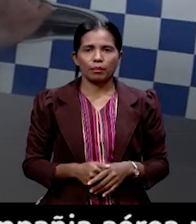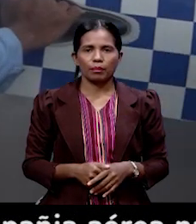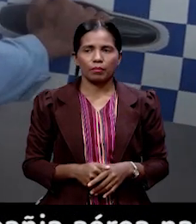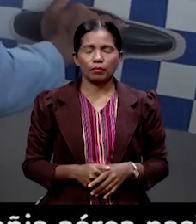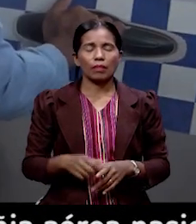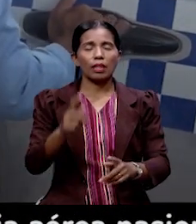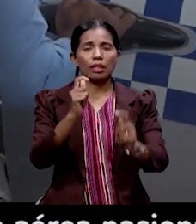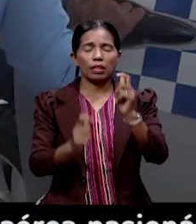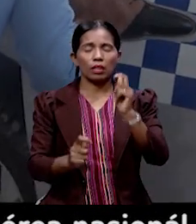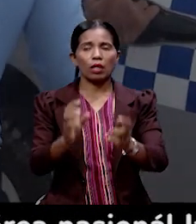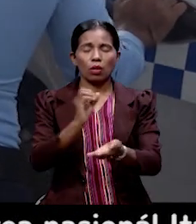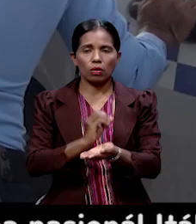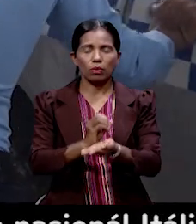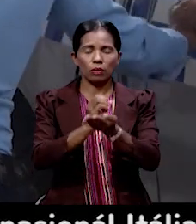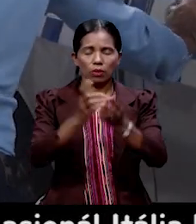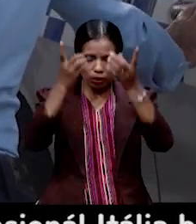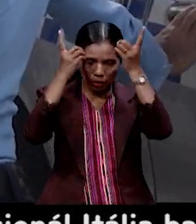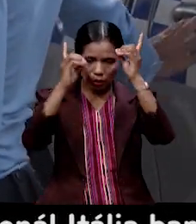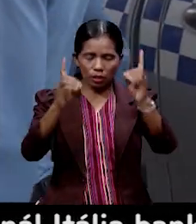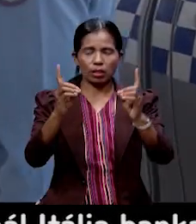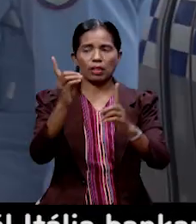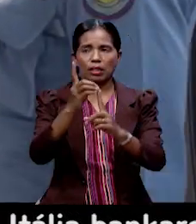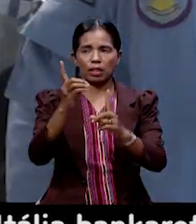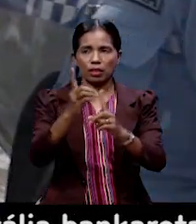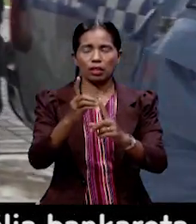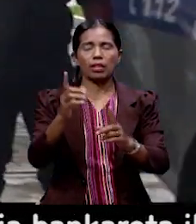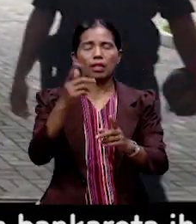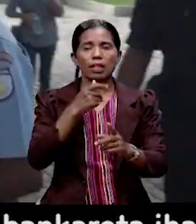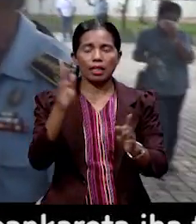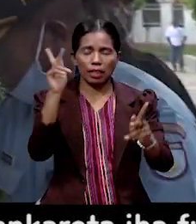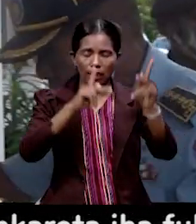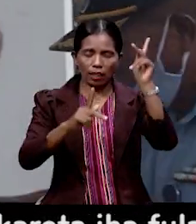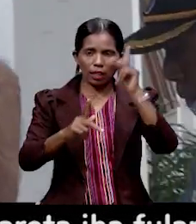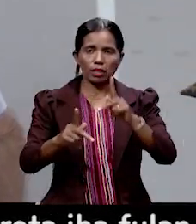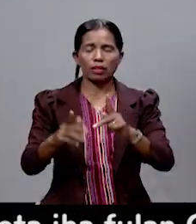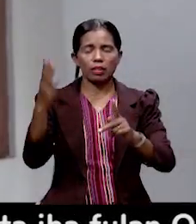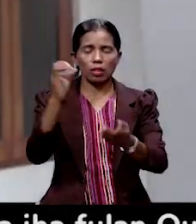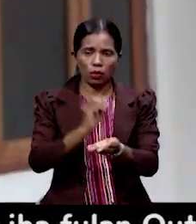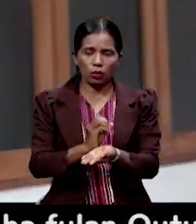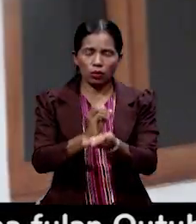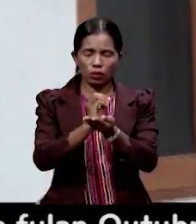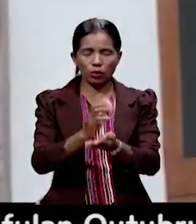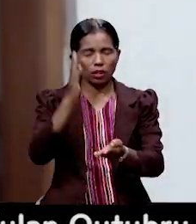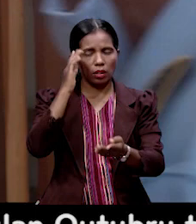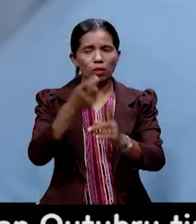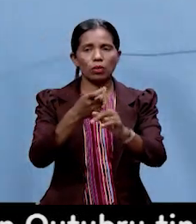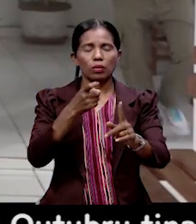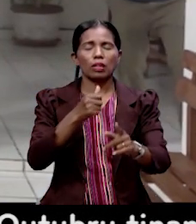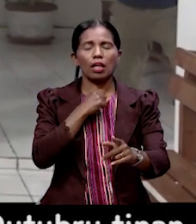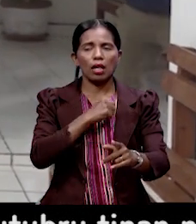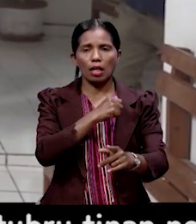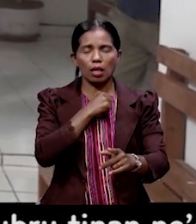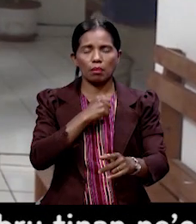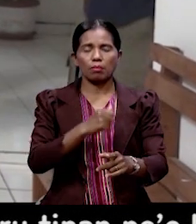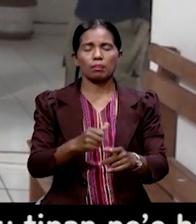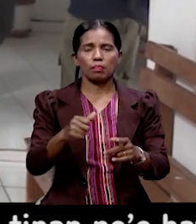Tribunal Distrital Waikusi decidiu na data leitura acordam ba caso pedofilia e memahon top honis, nebe disconfia comete usi ex-padre Richard Dashbach